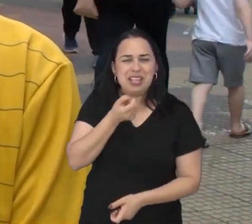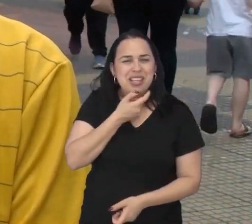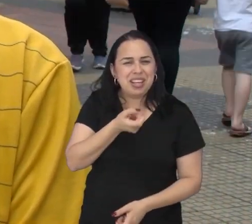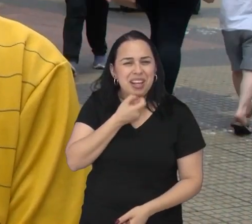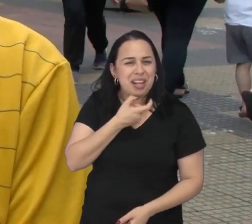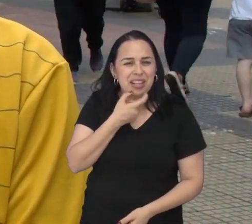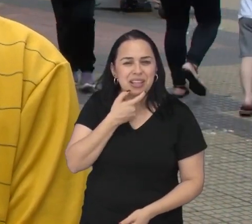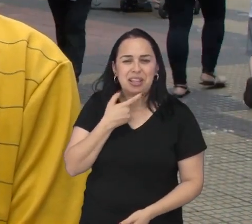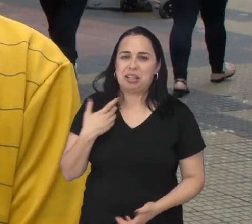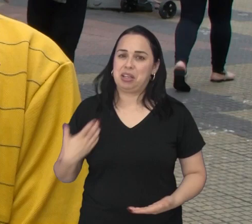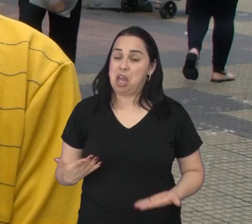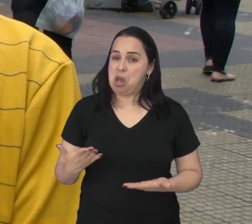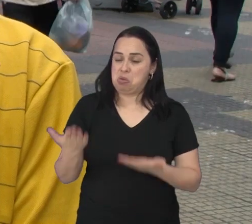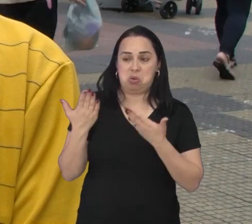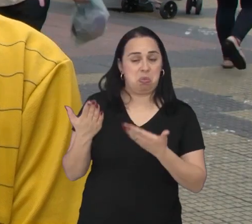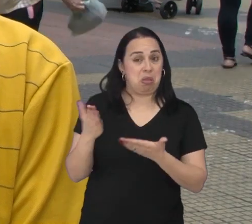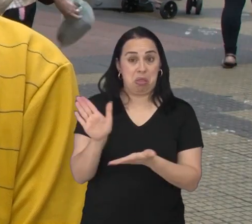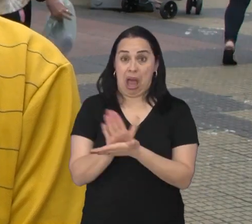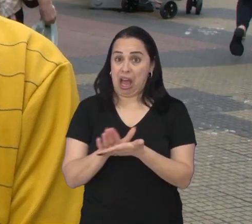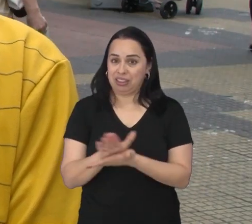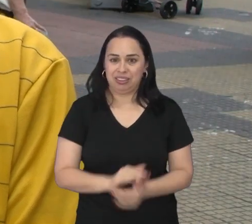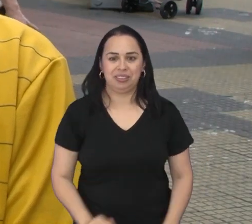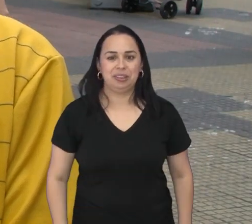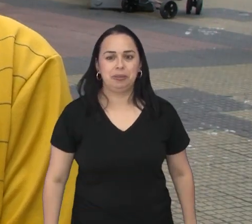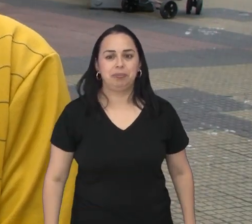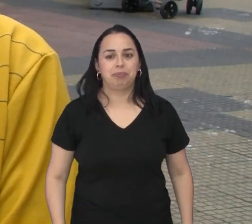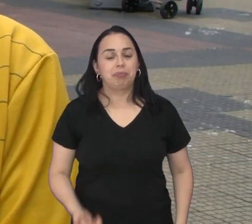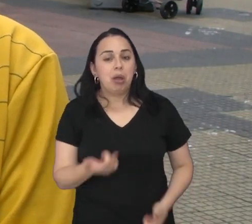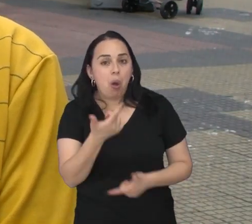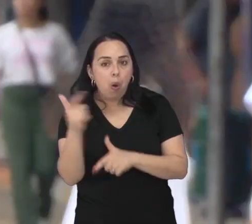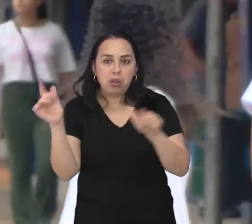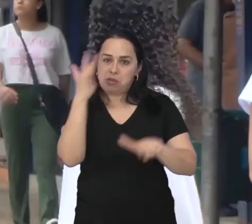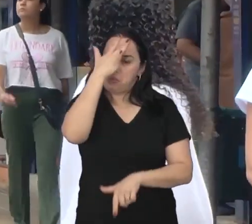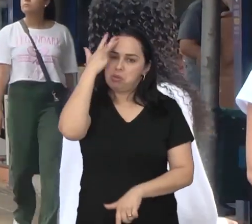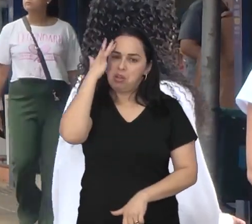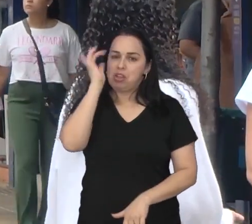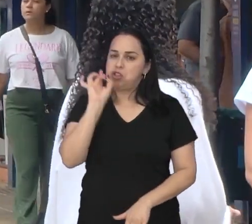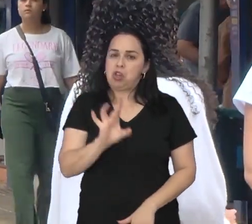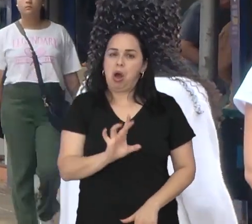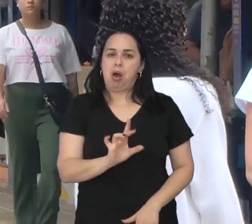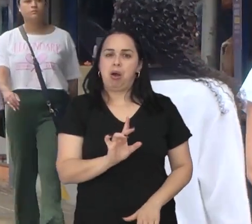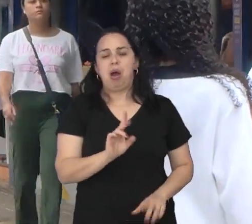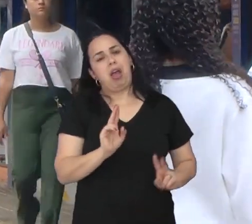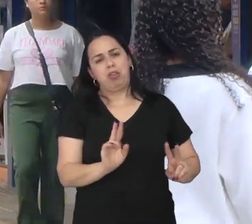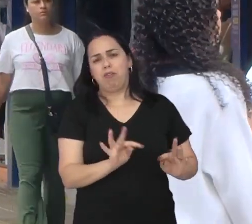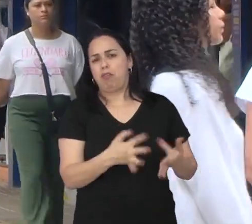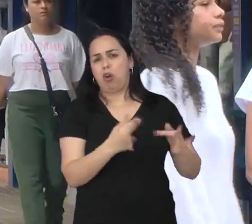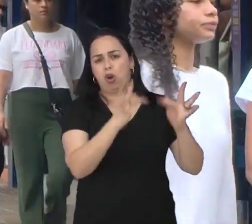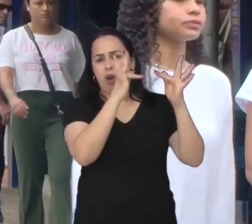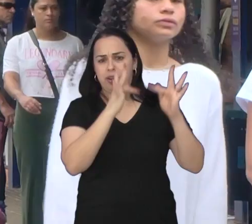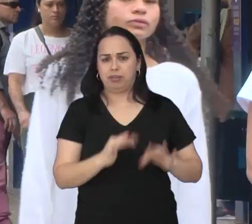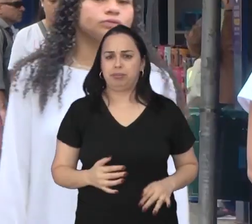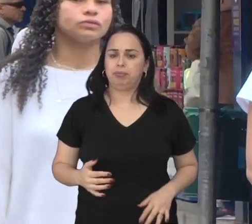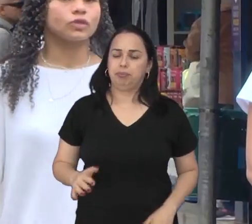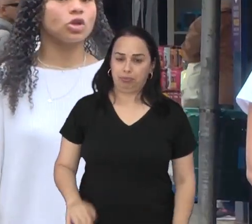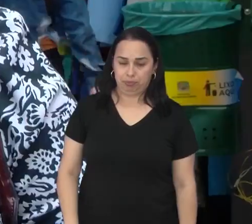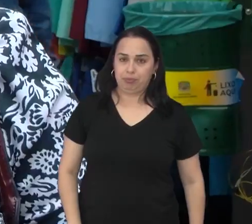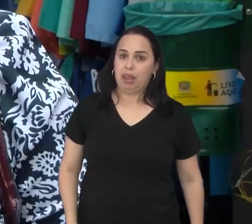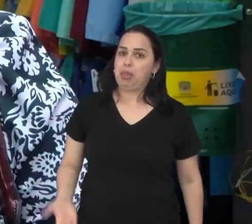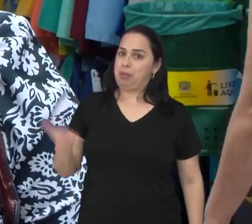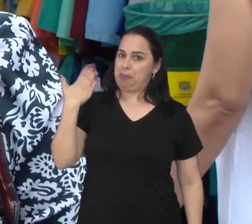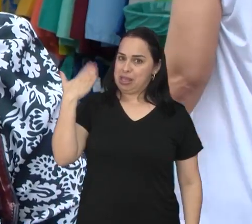engraçada nessa terra, não duvido mais de nada, não duvido mesmo, cara. Para outras pessoas, ele é somente uma figura